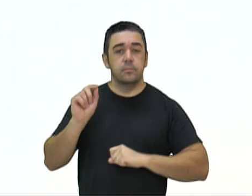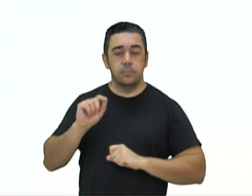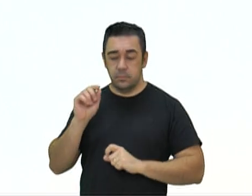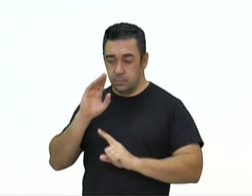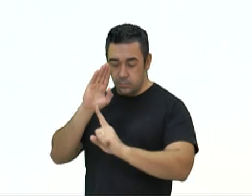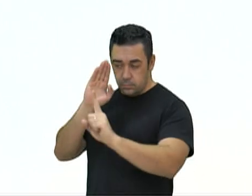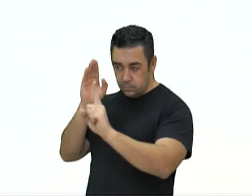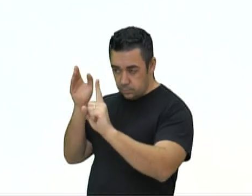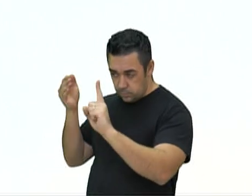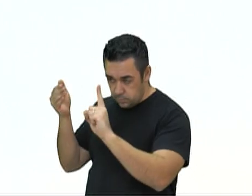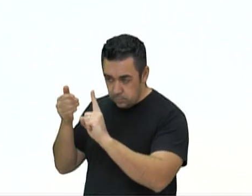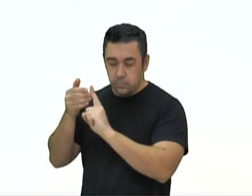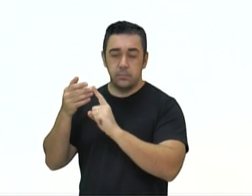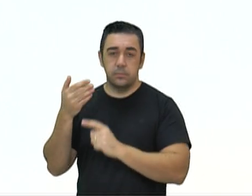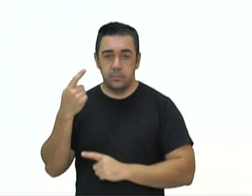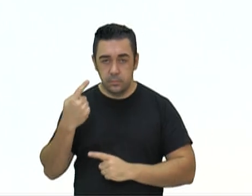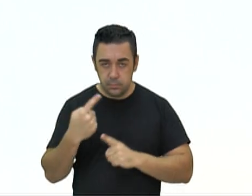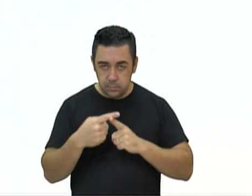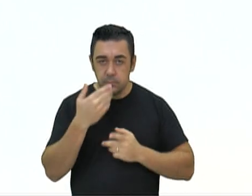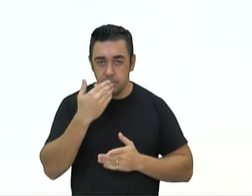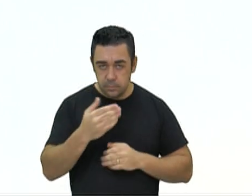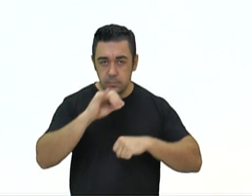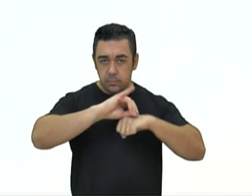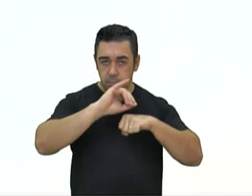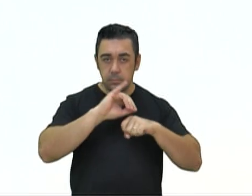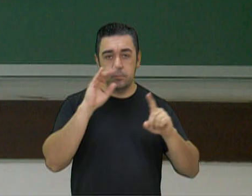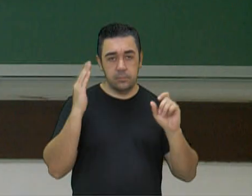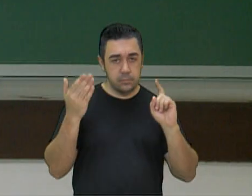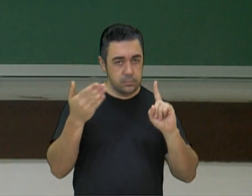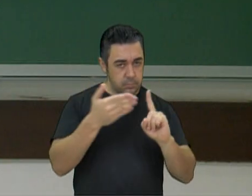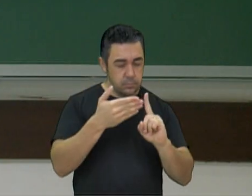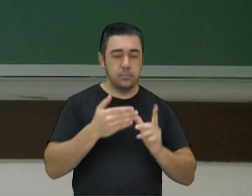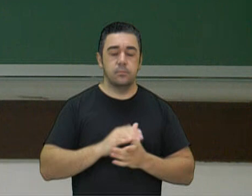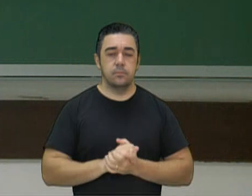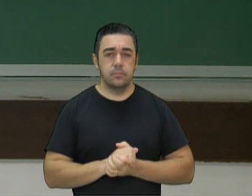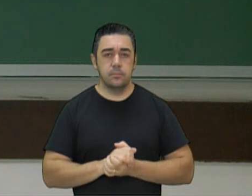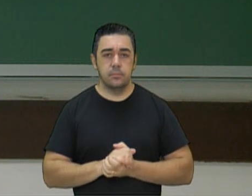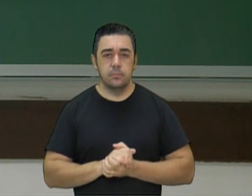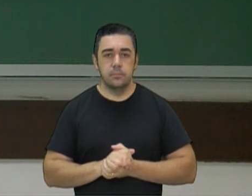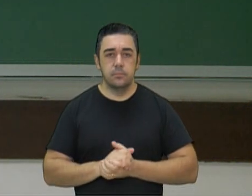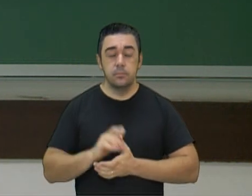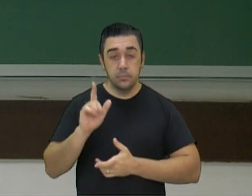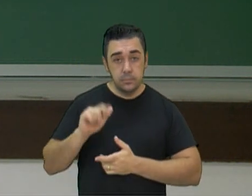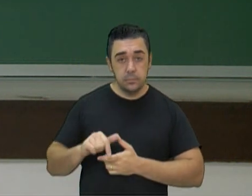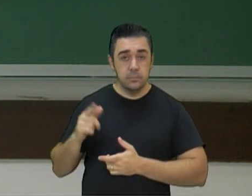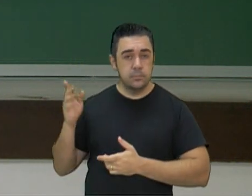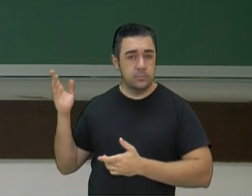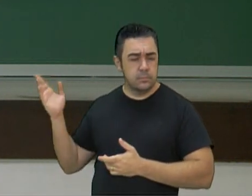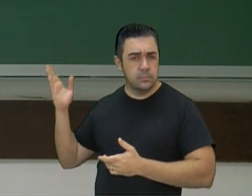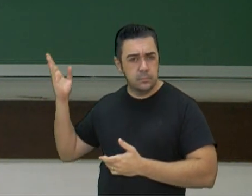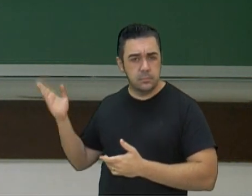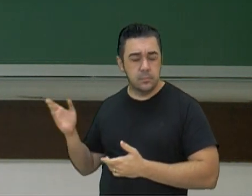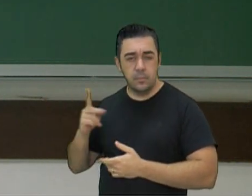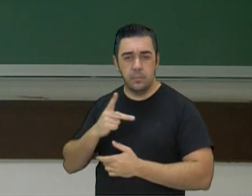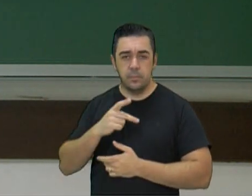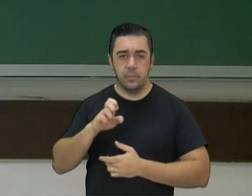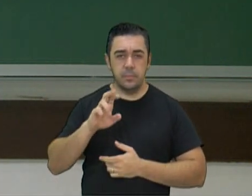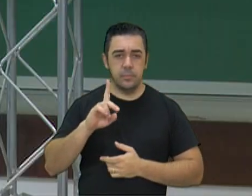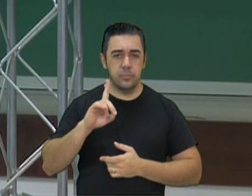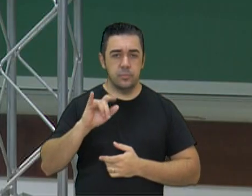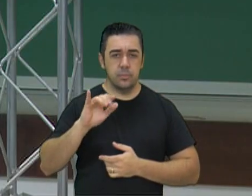porque ele pede o objeto indireto. Então, com relação à predicação verbal, também a gente vai aprender o que é um